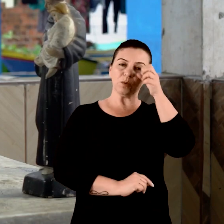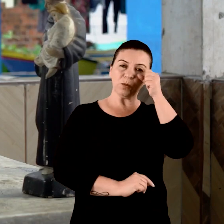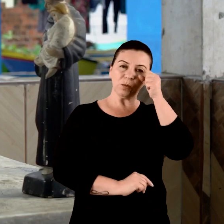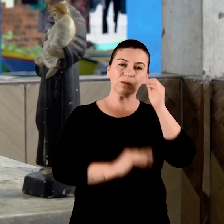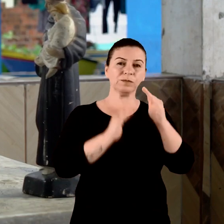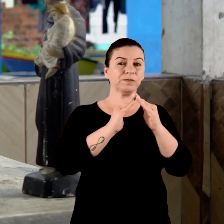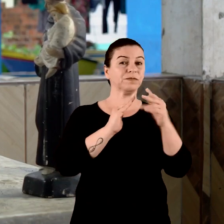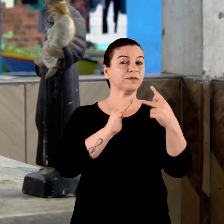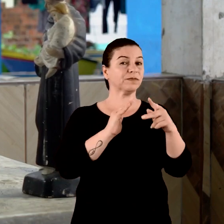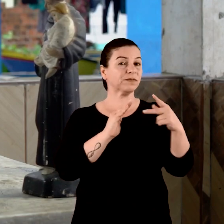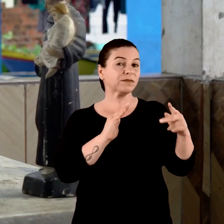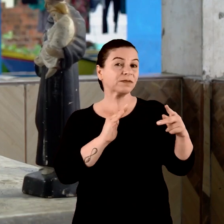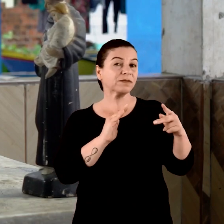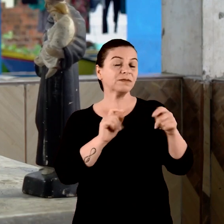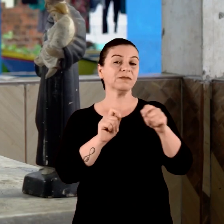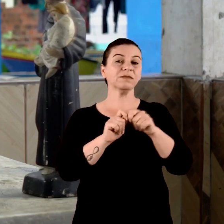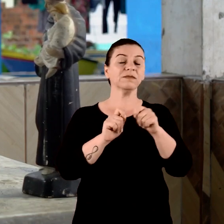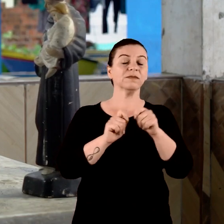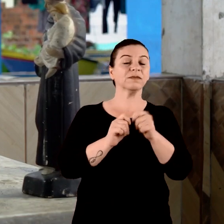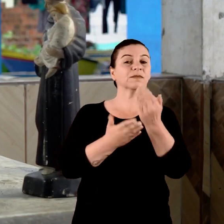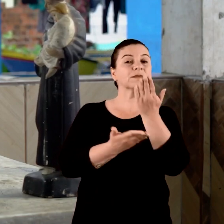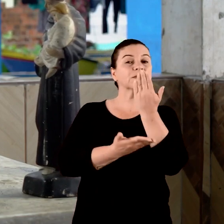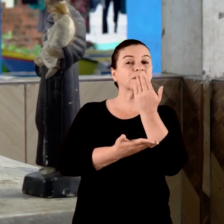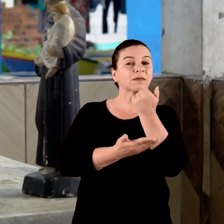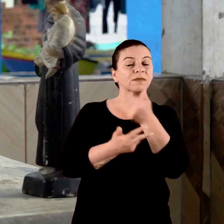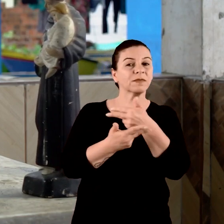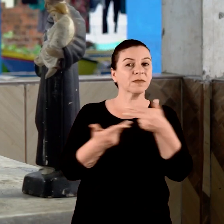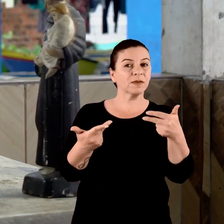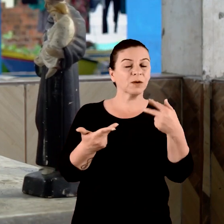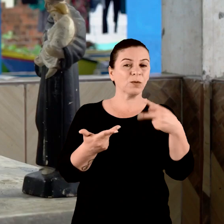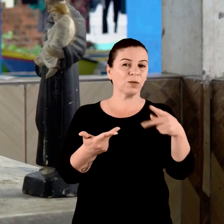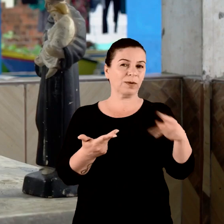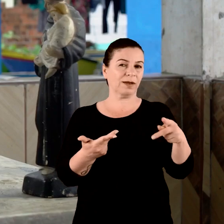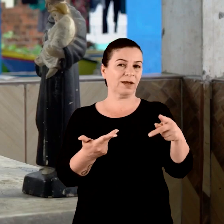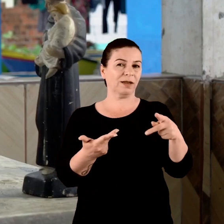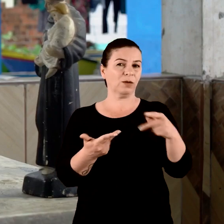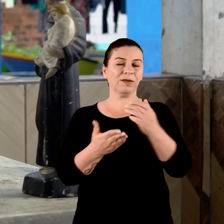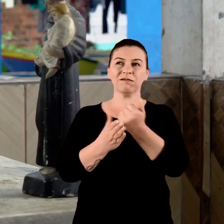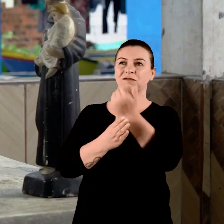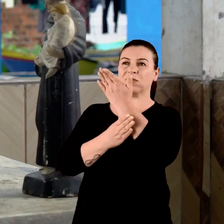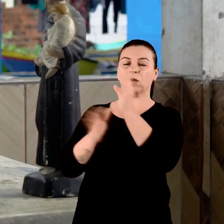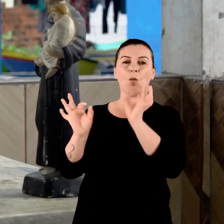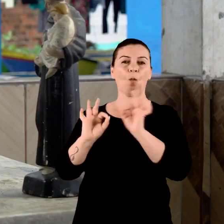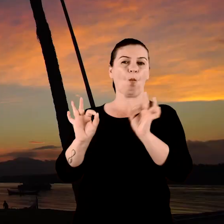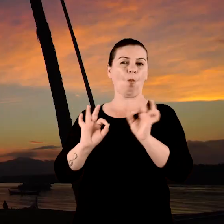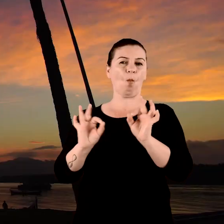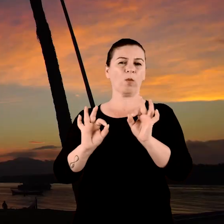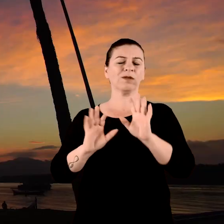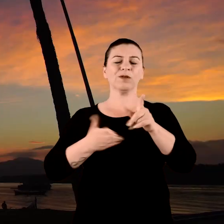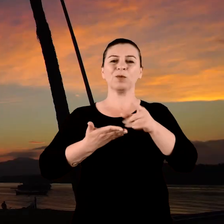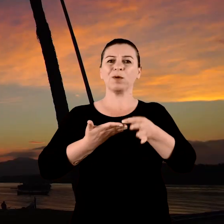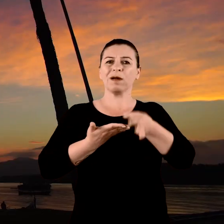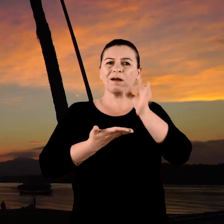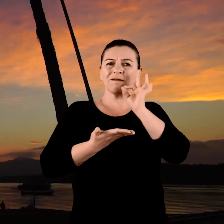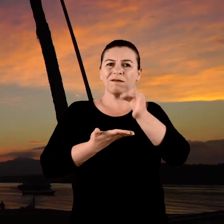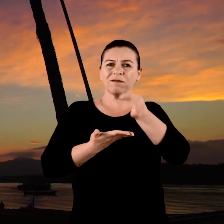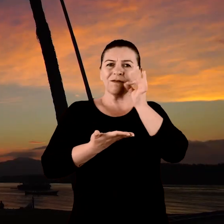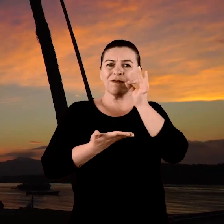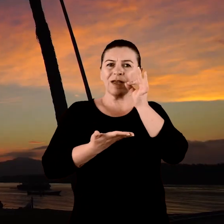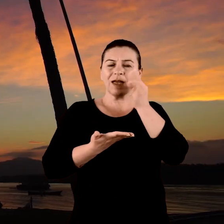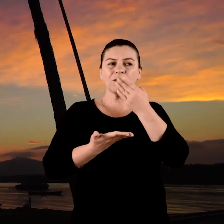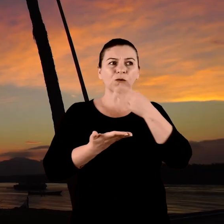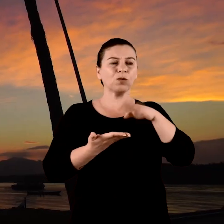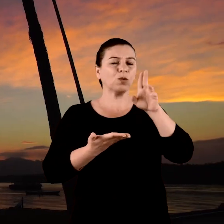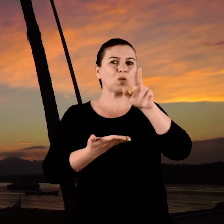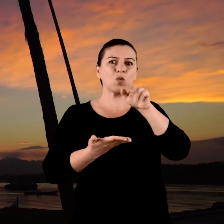Então, eu durmo na casa deles, eu faço minhas refeições com eles, eu não trago nada de fora. Eu tomei uns cafés da manhã